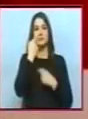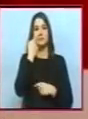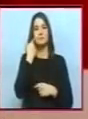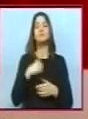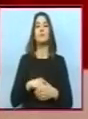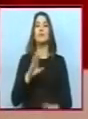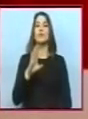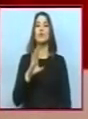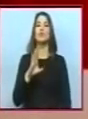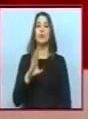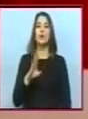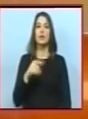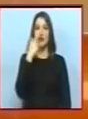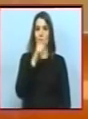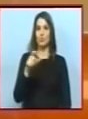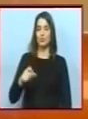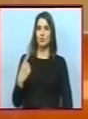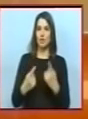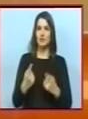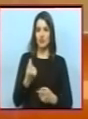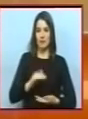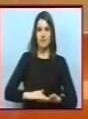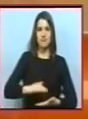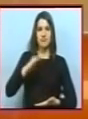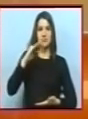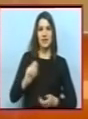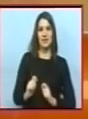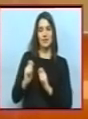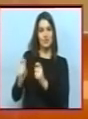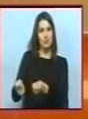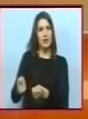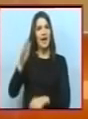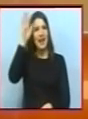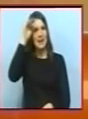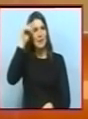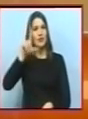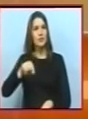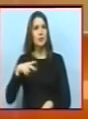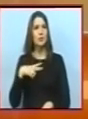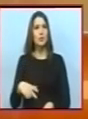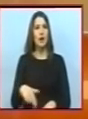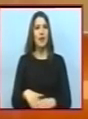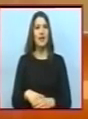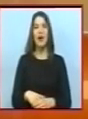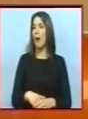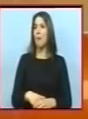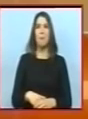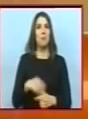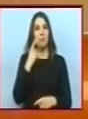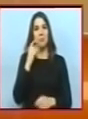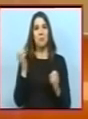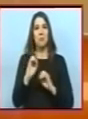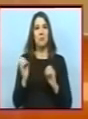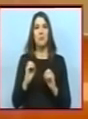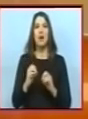Joaquim, há casos de pessoas que deixam as suas fortunas aos seus animais também em Portugal? Não. Nunca apanhou nenhum? Não é